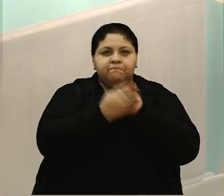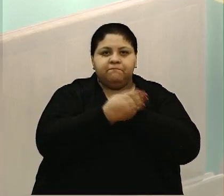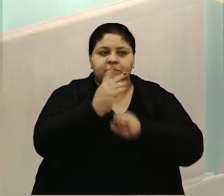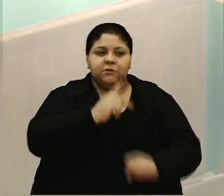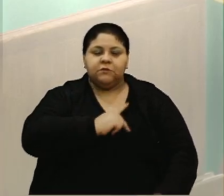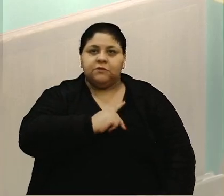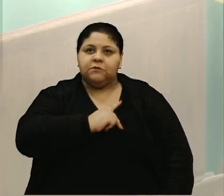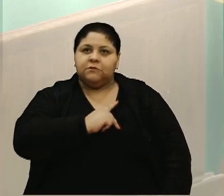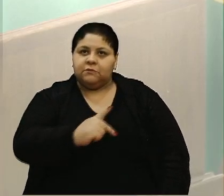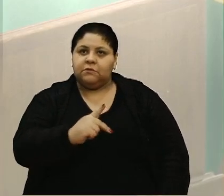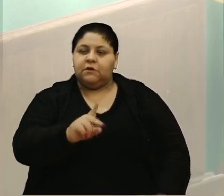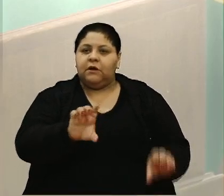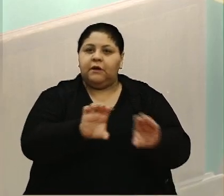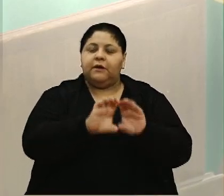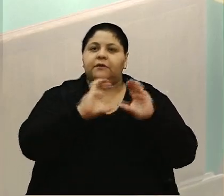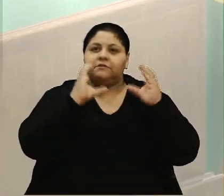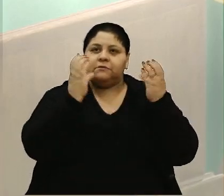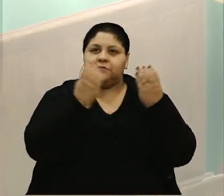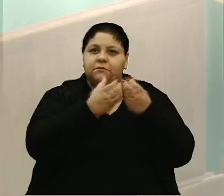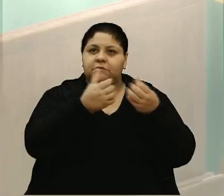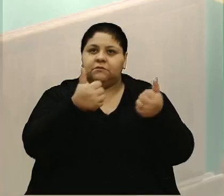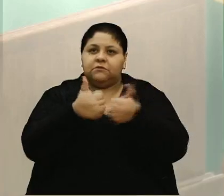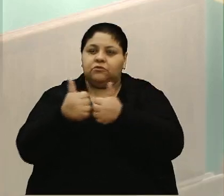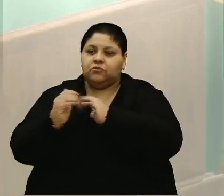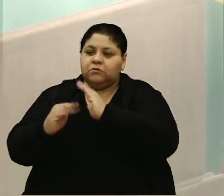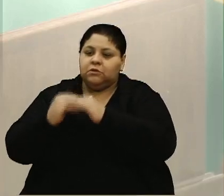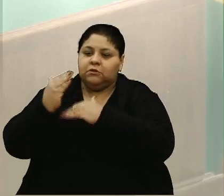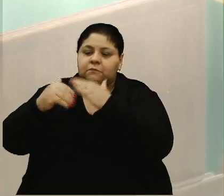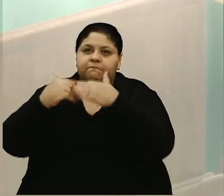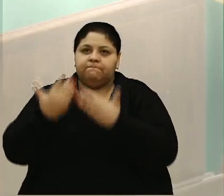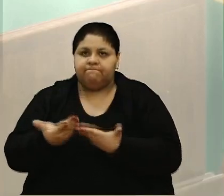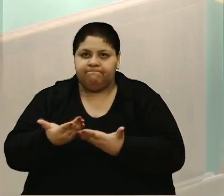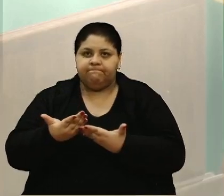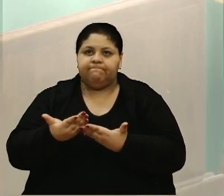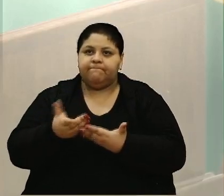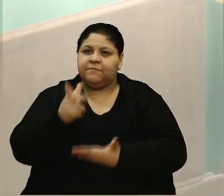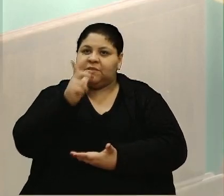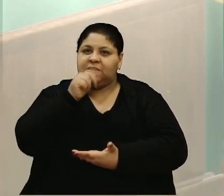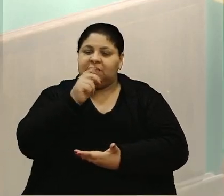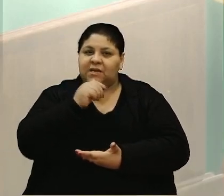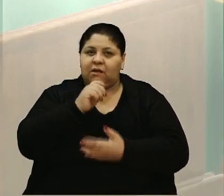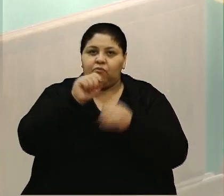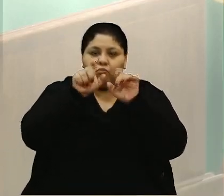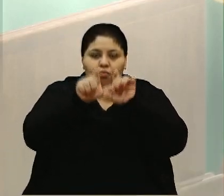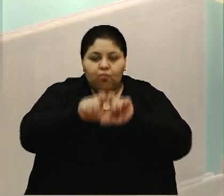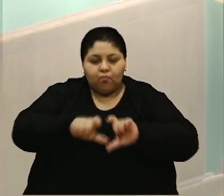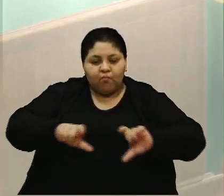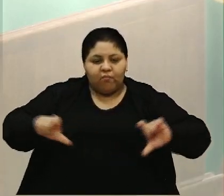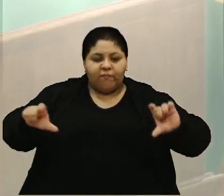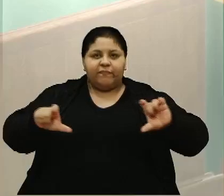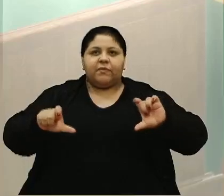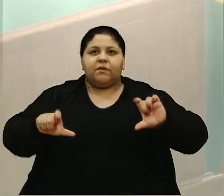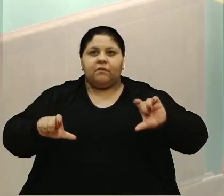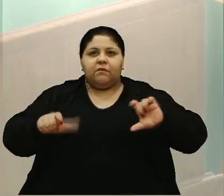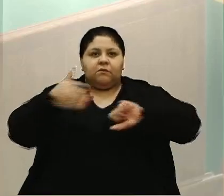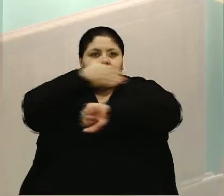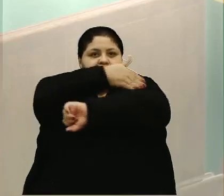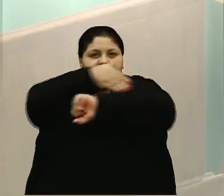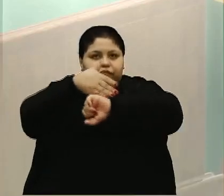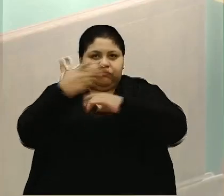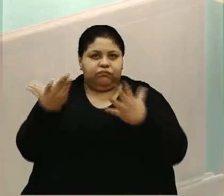presidente lá da comunidade dela, ajudou a desenvolver, levando água, saneamento, pavimentação.